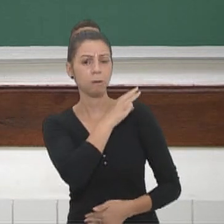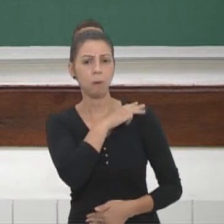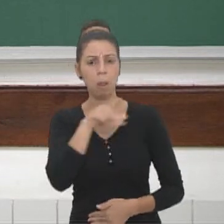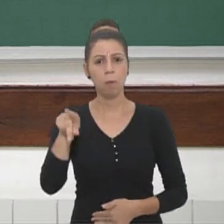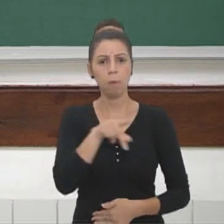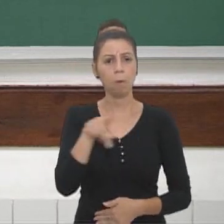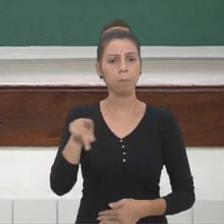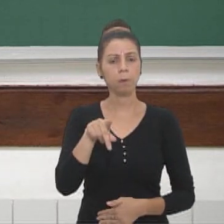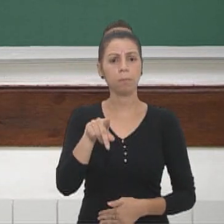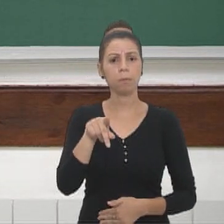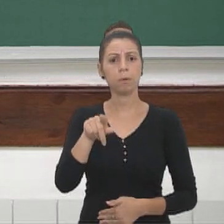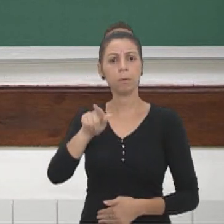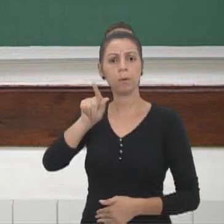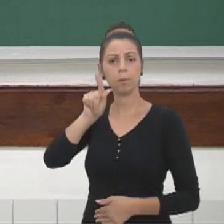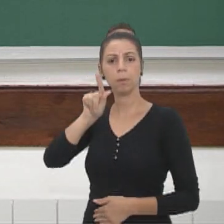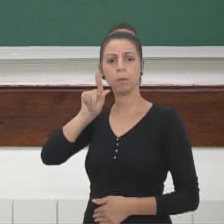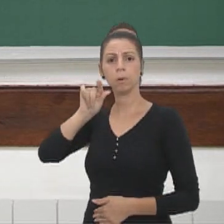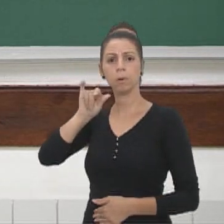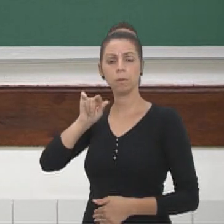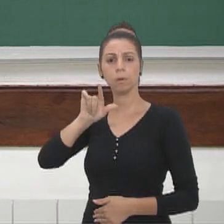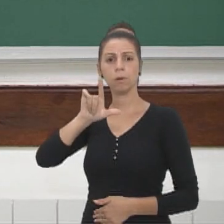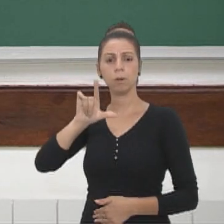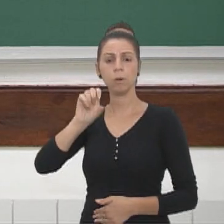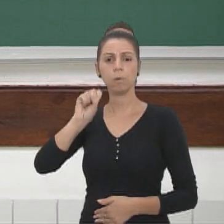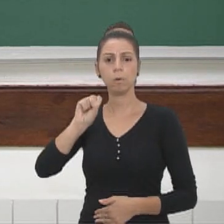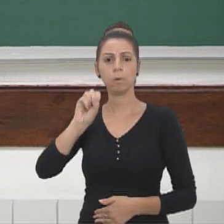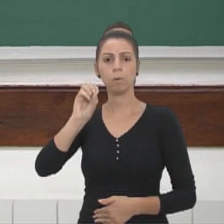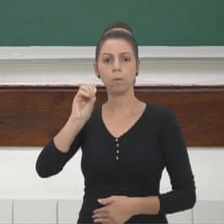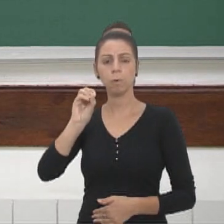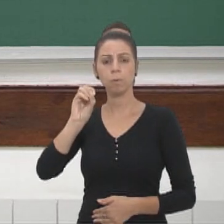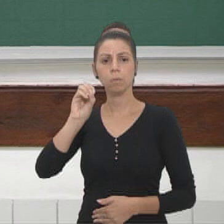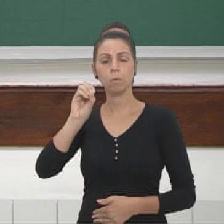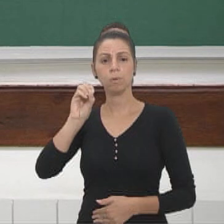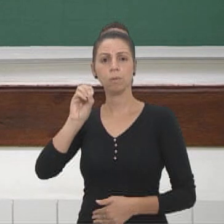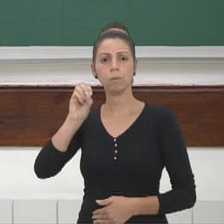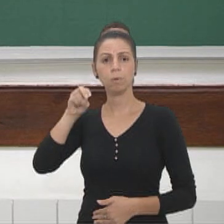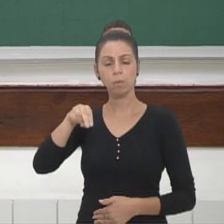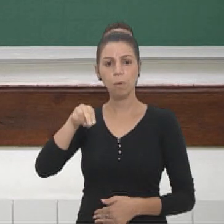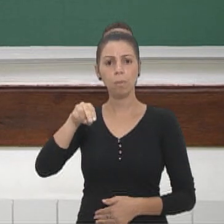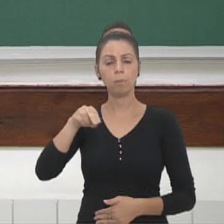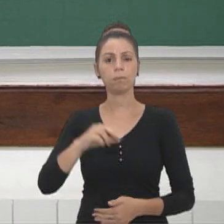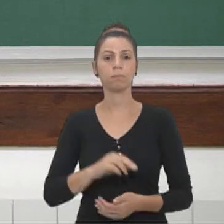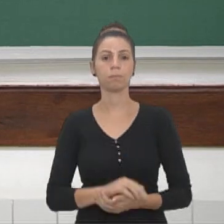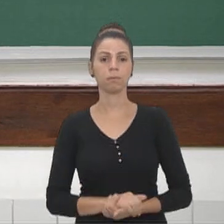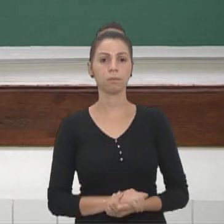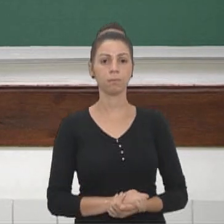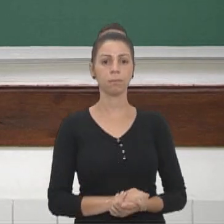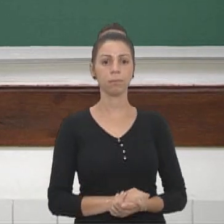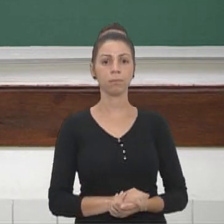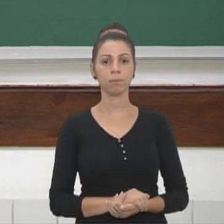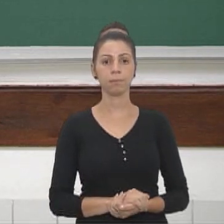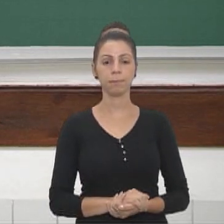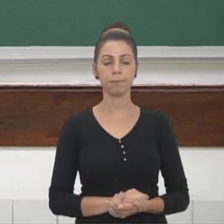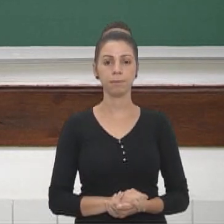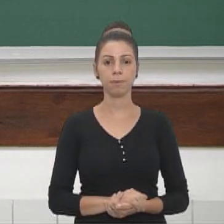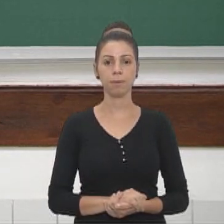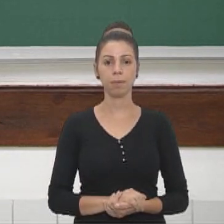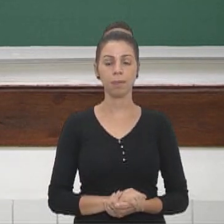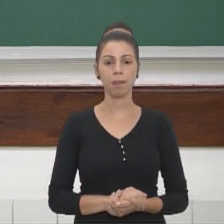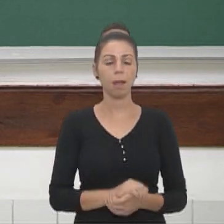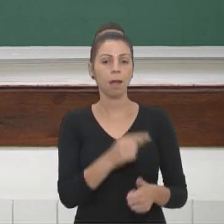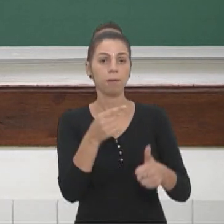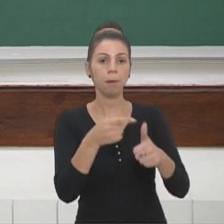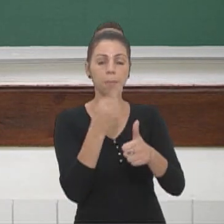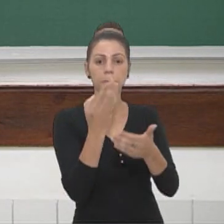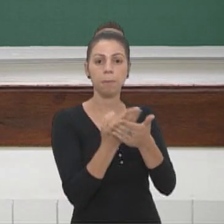llamo Gilson o pueden llamar de Gilcito, el profesor español, ¿ok? Nuestra primera clase vamos a